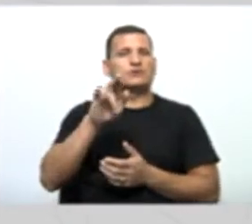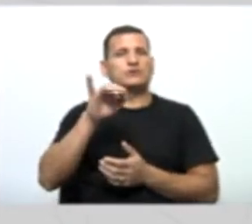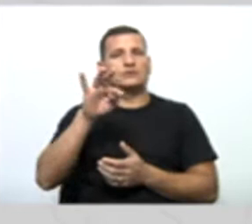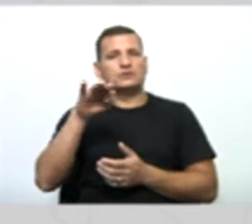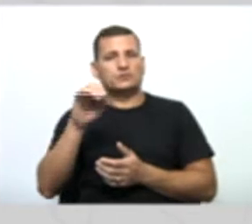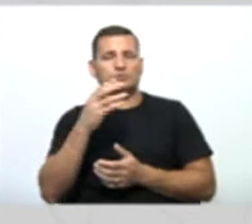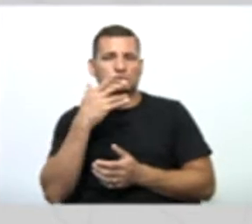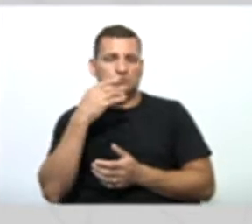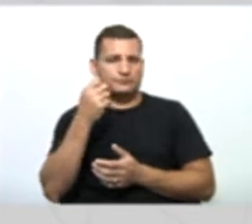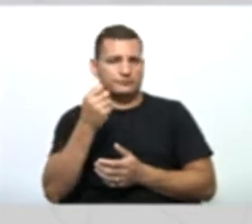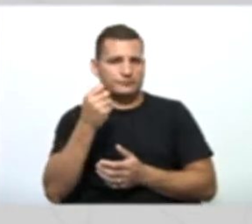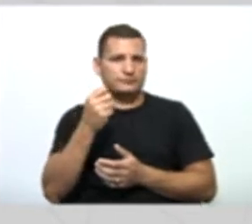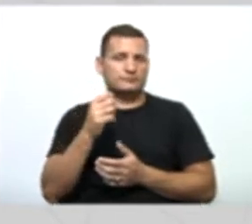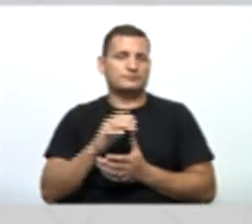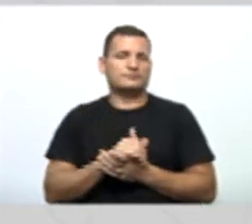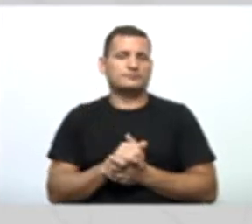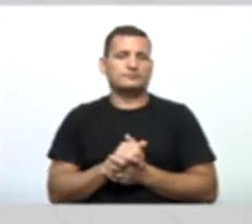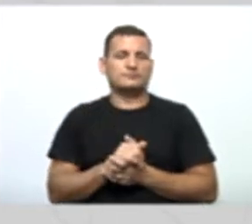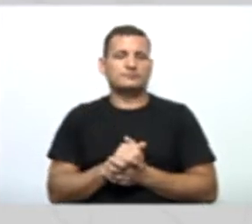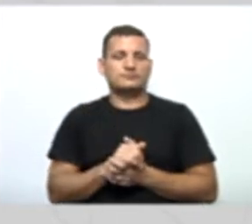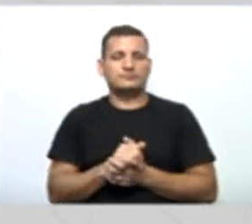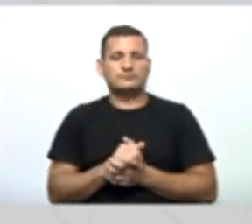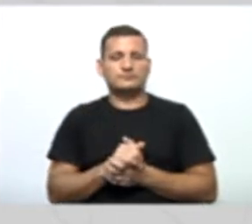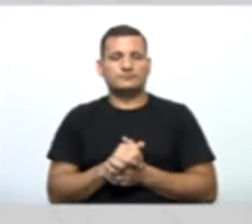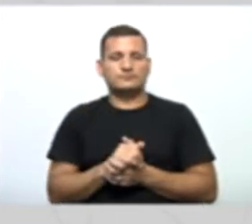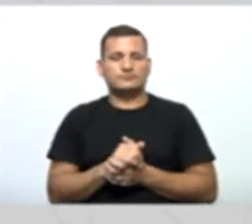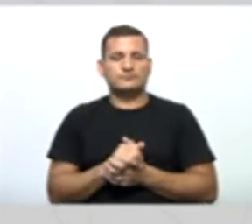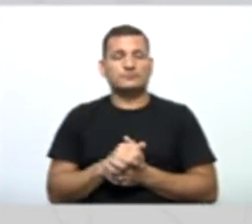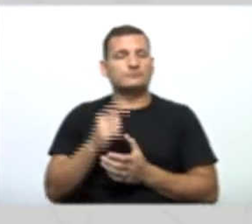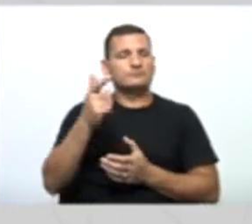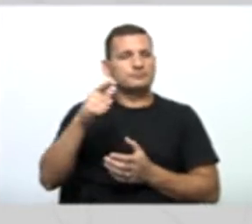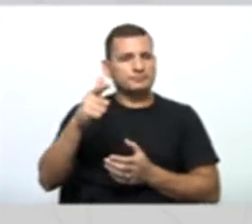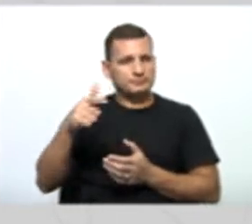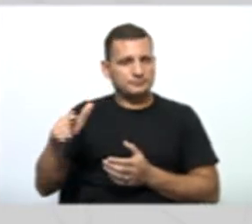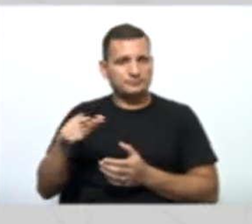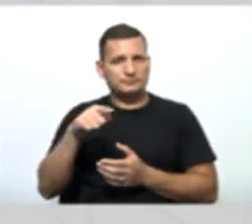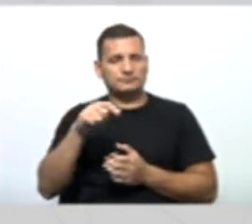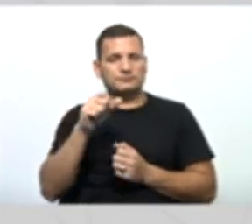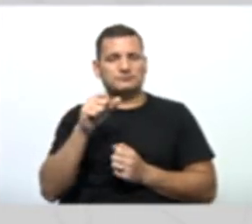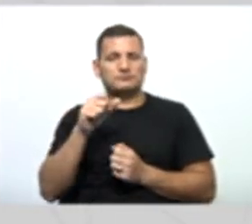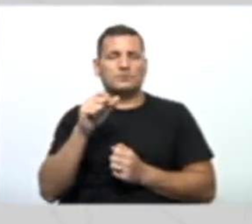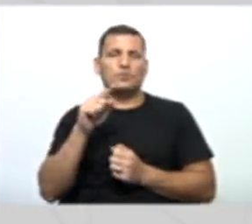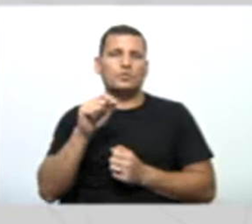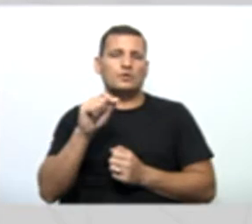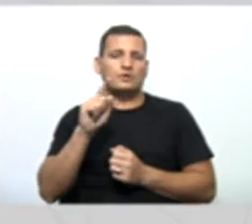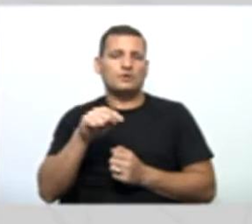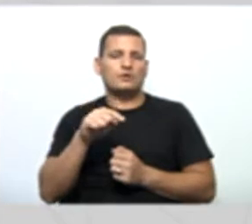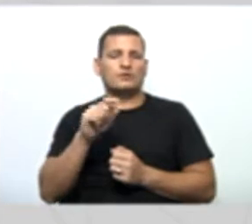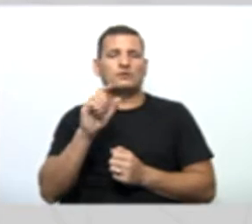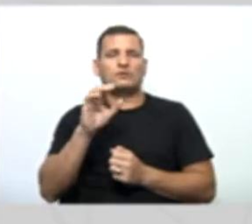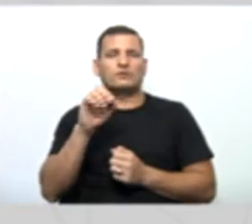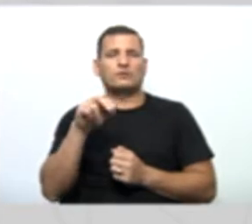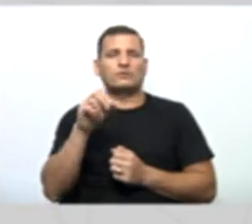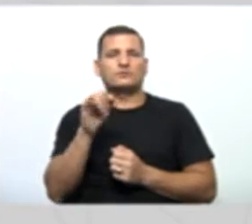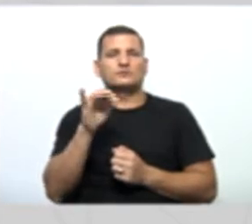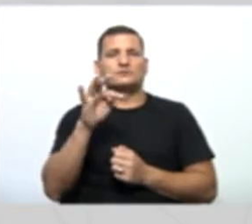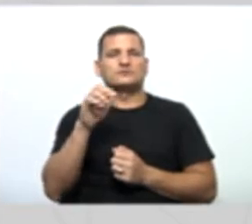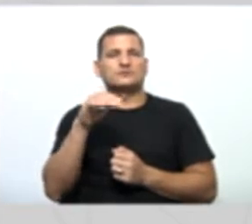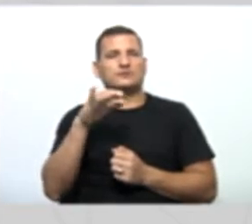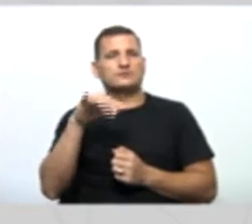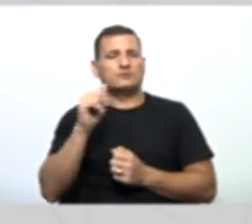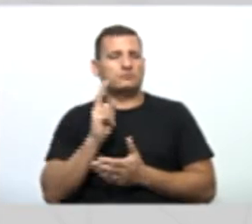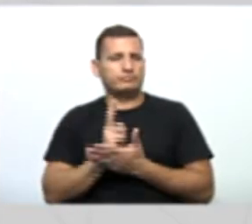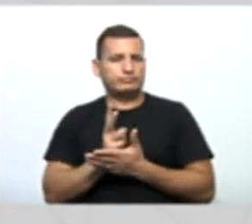etc. Vou mostrar para vocês isso daí daqui a pouco. Repetição pode ser considerada como uma consistência, isso daí, muito bem,